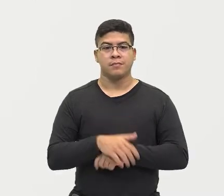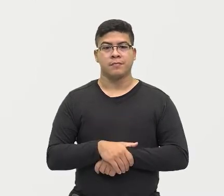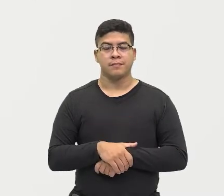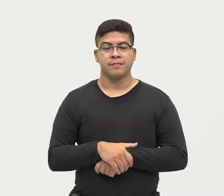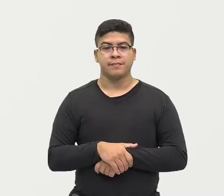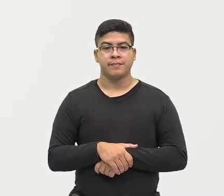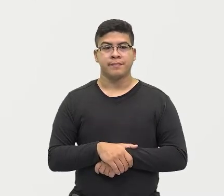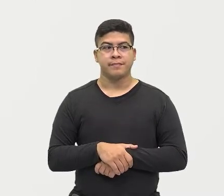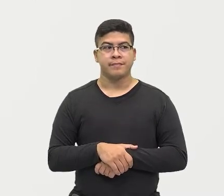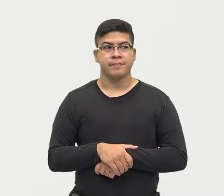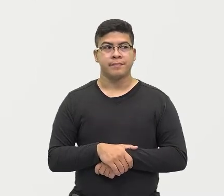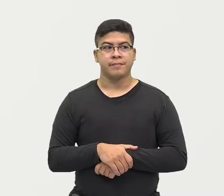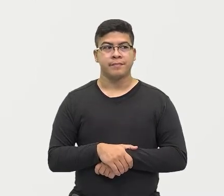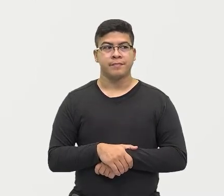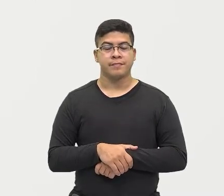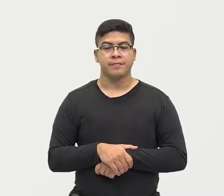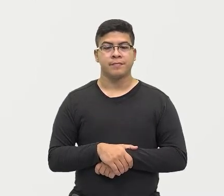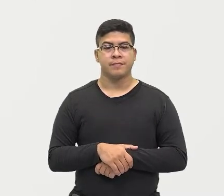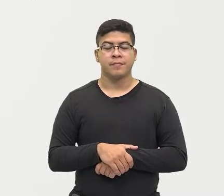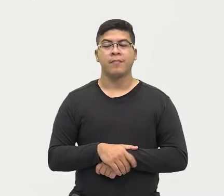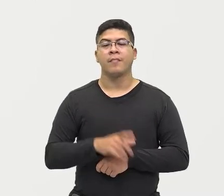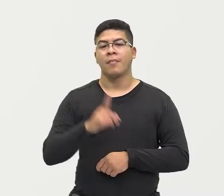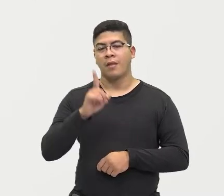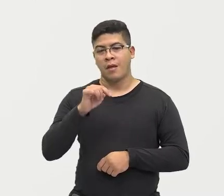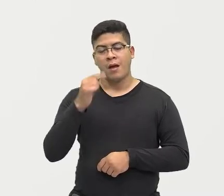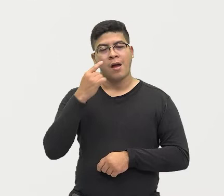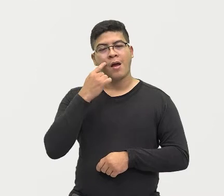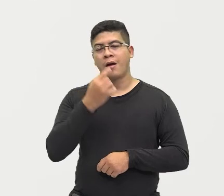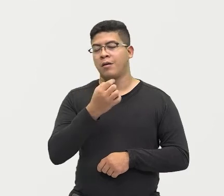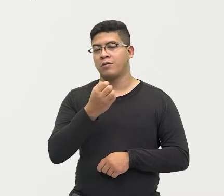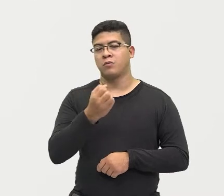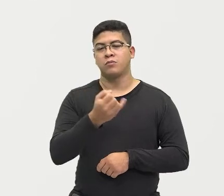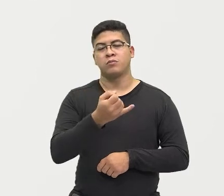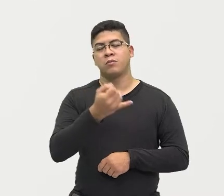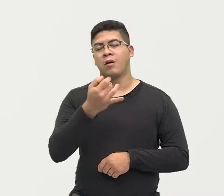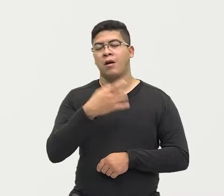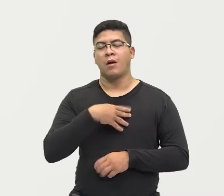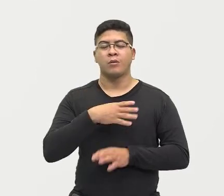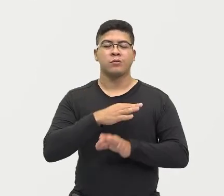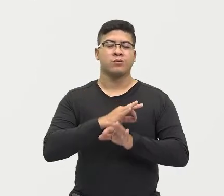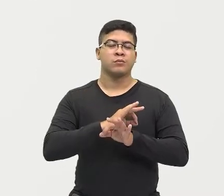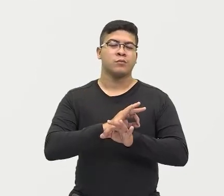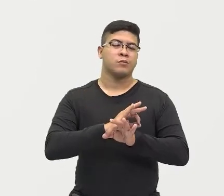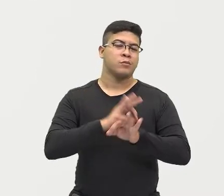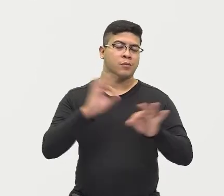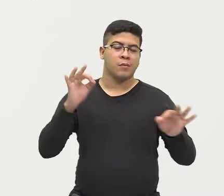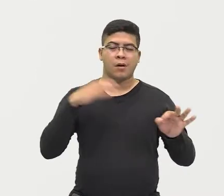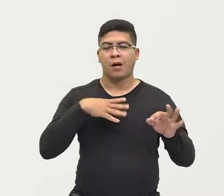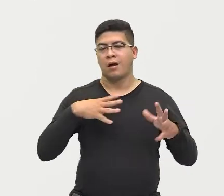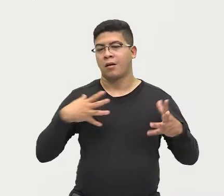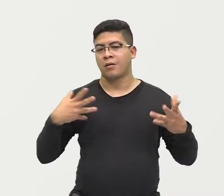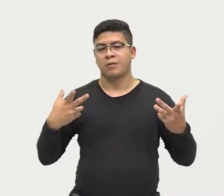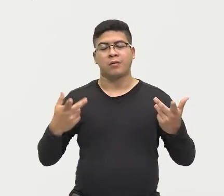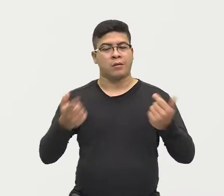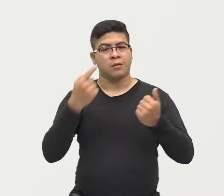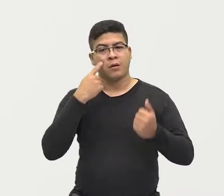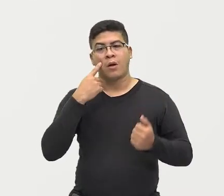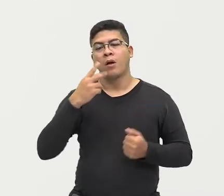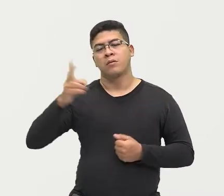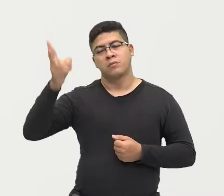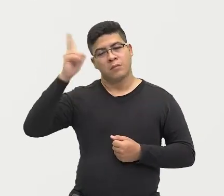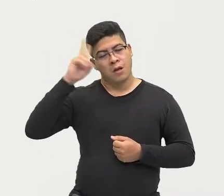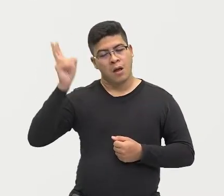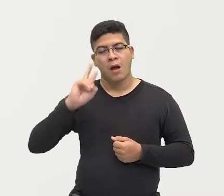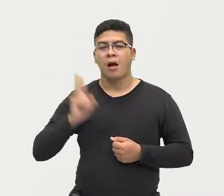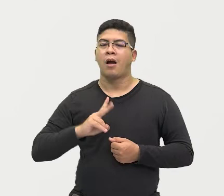e temos aí a primeira, que ele era um exímio contador de histórias e causos de grande interesse. Muito bem, isso aí já